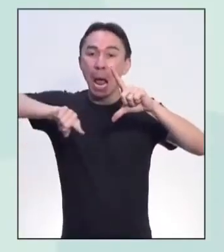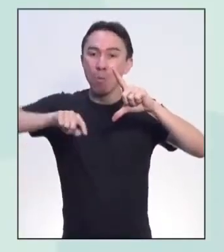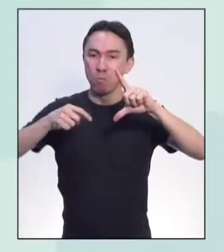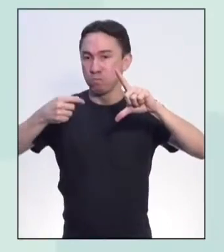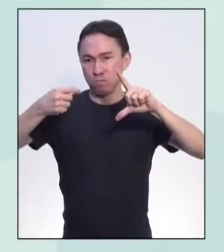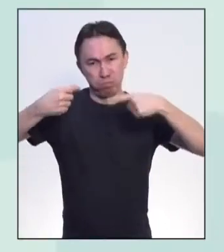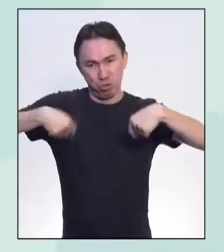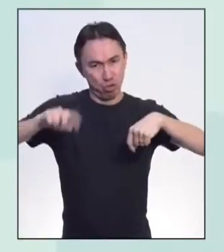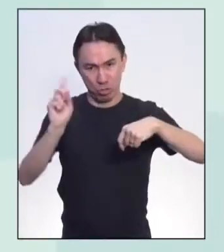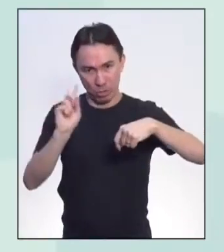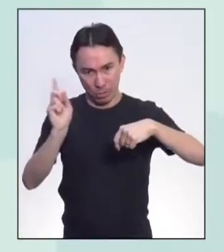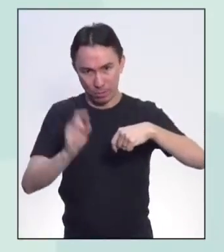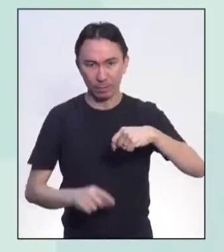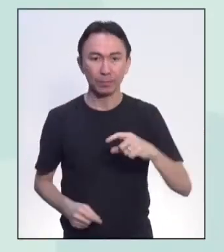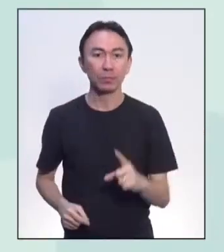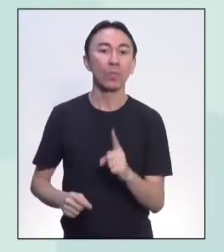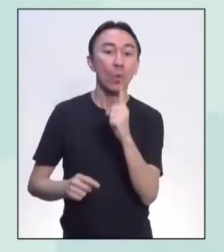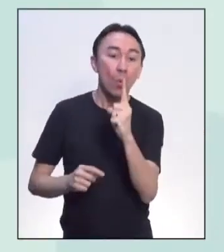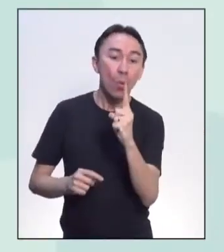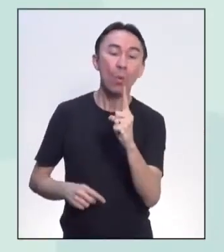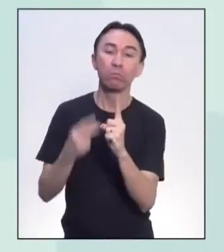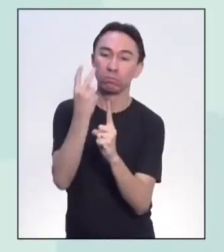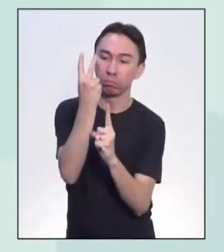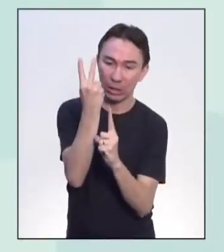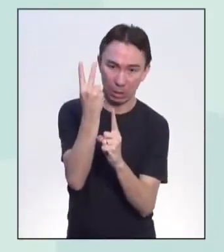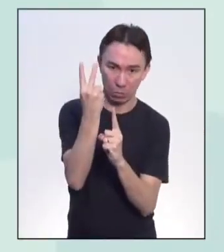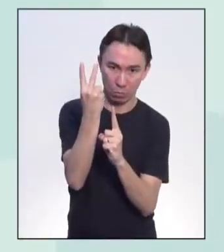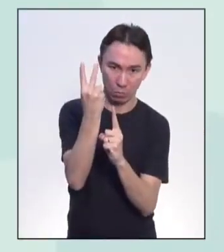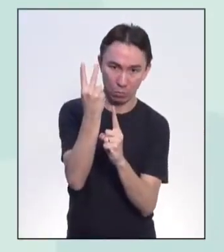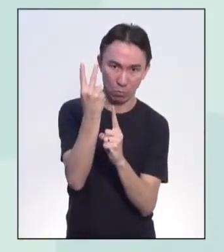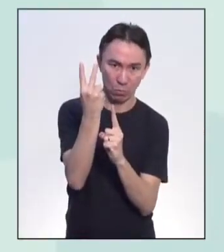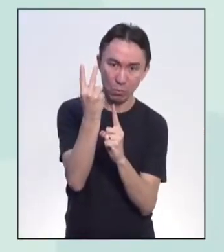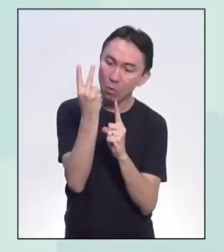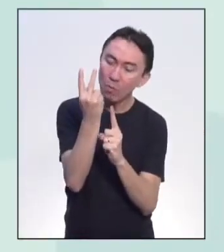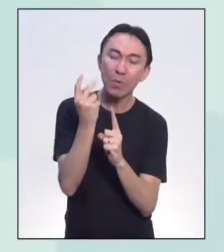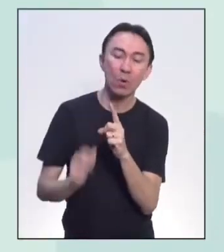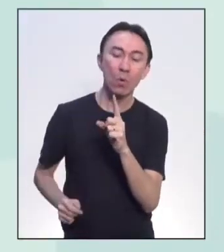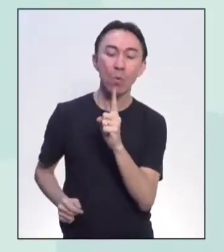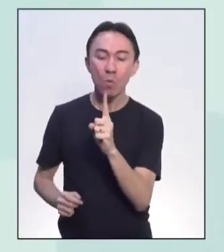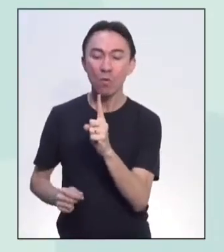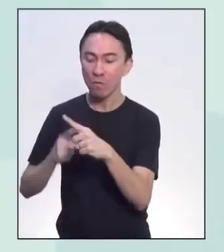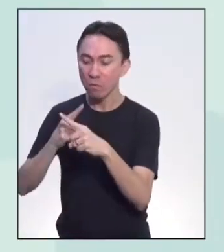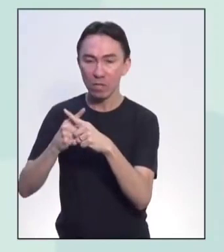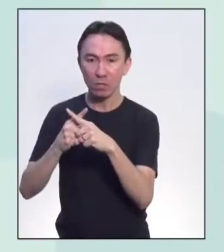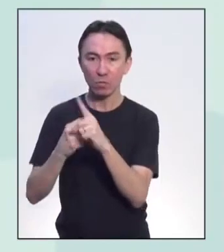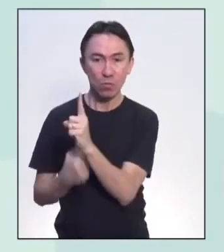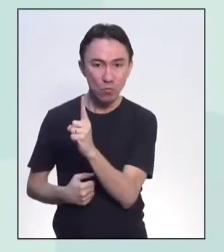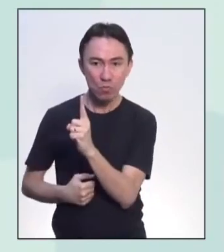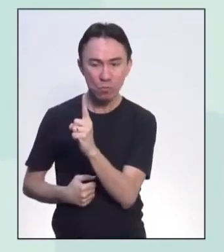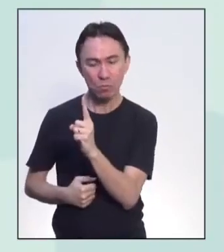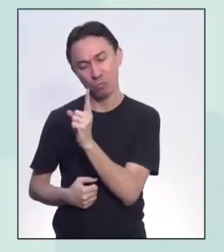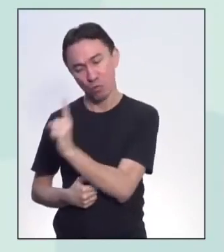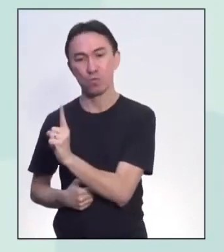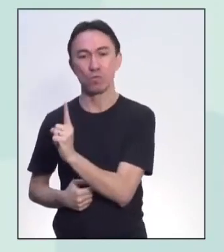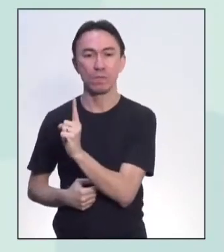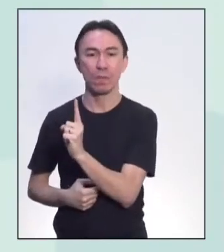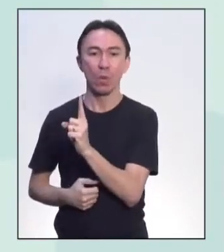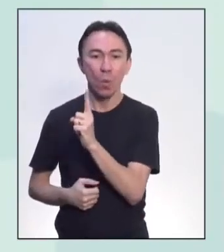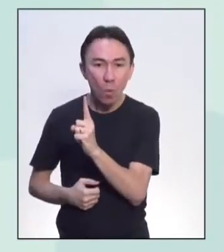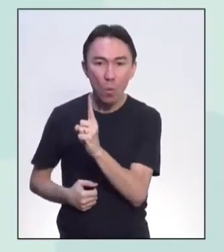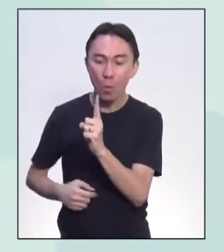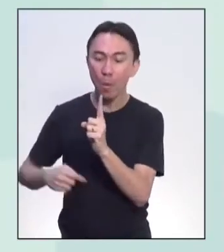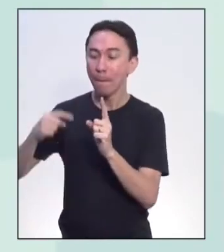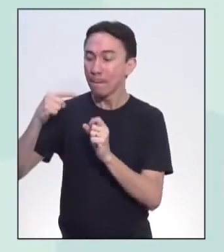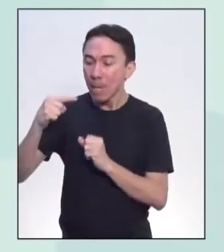pôr. 1 elevado ao quadrado, 1 vezes 1, 1. 1 menos 4,